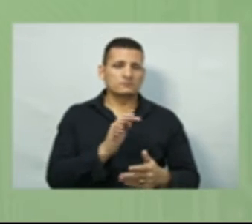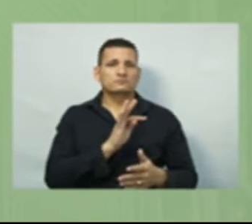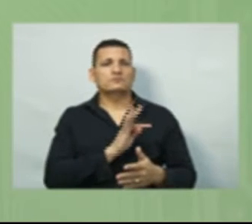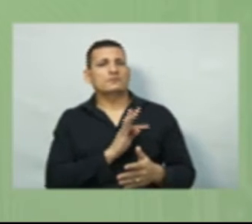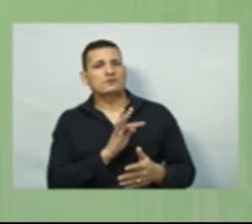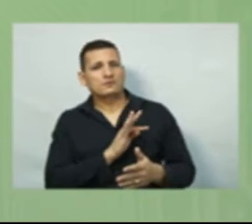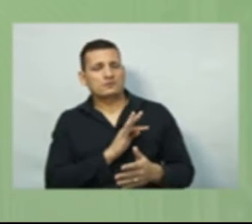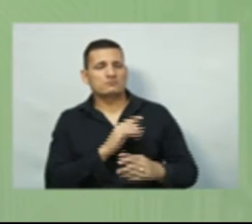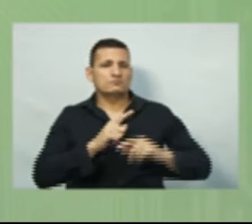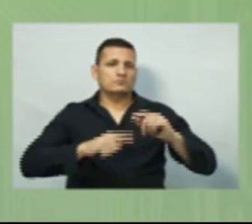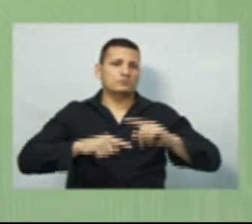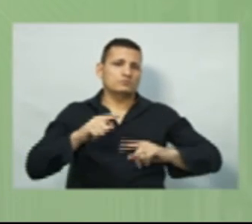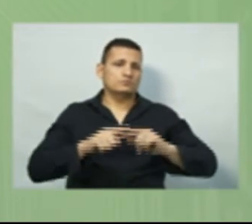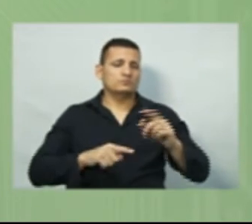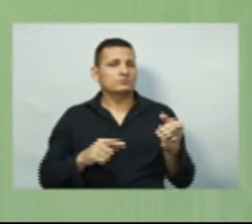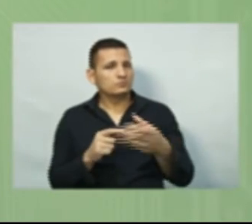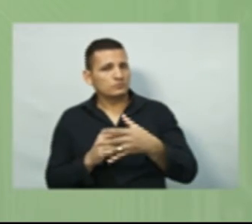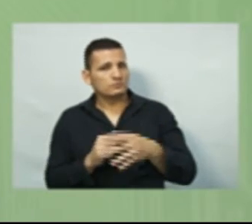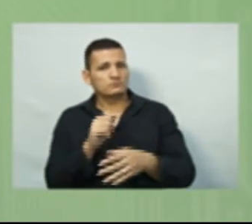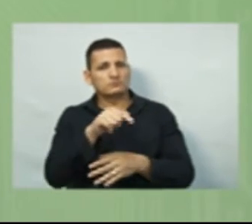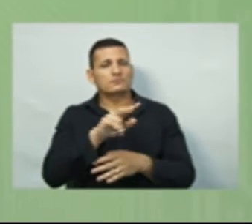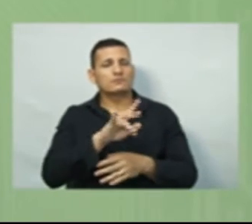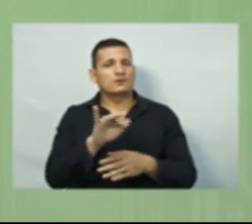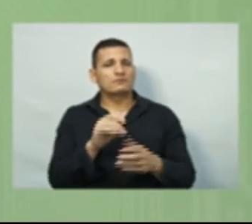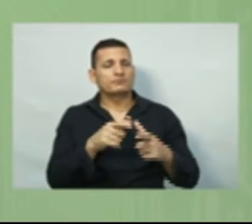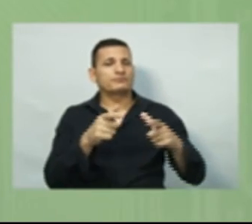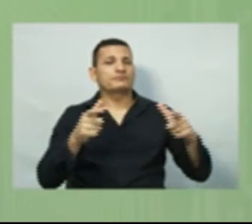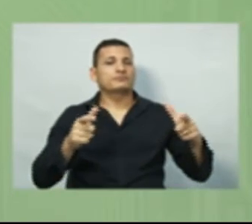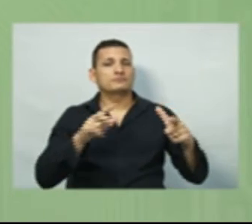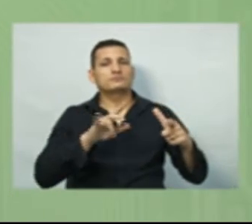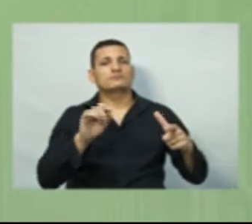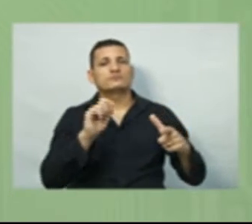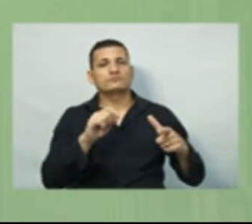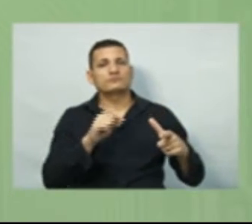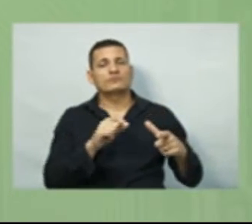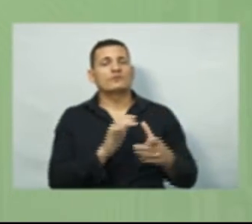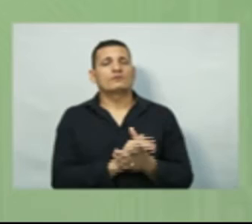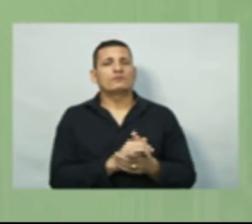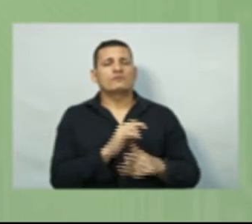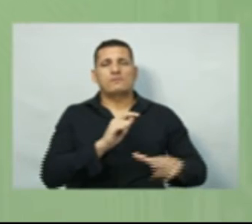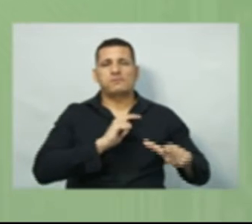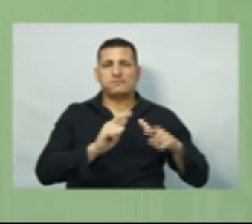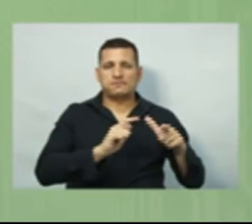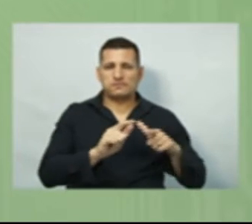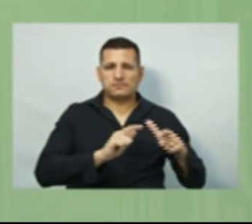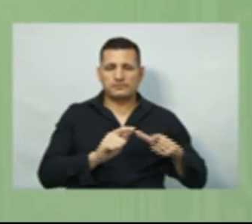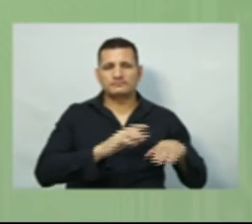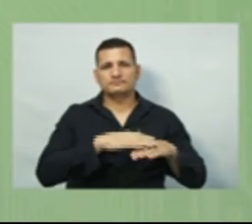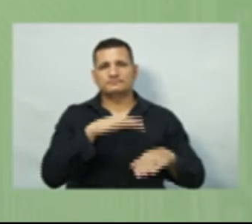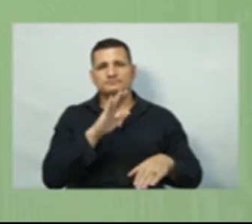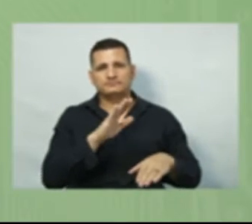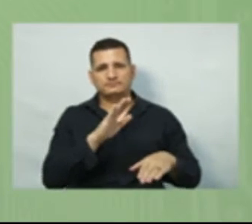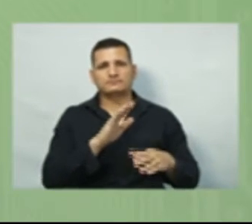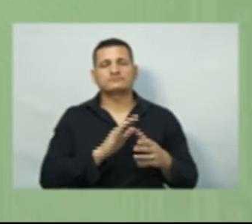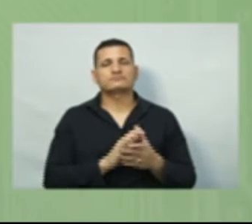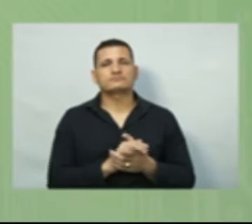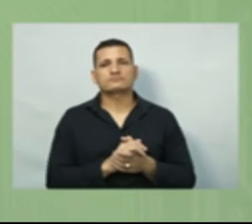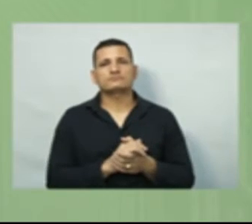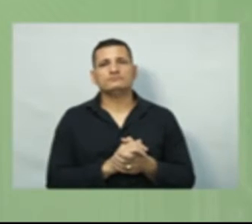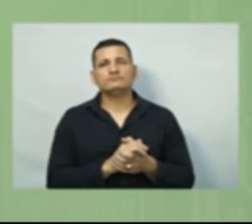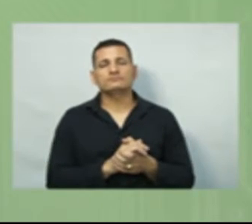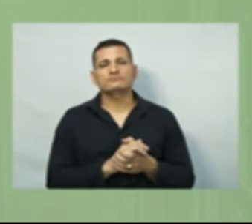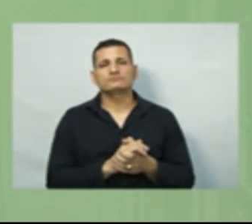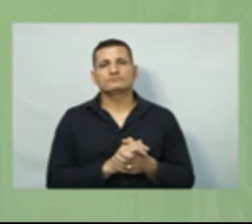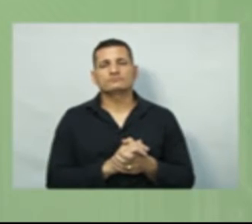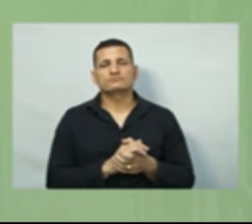de novos produtos que vão aumentar a nossa produtividade. A questão aqui é a produtividade,